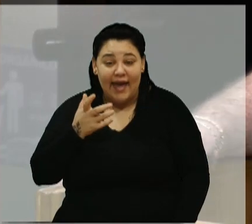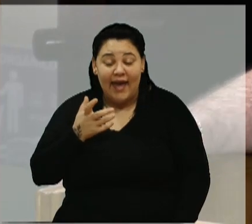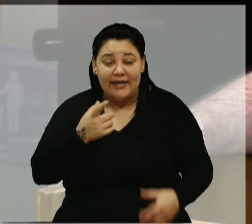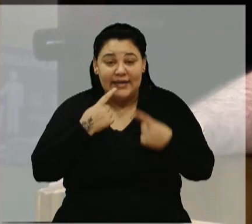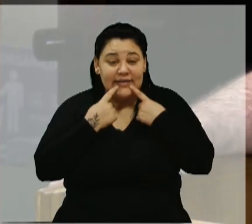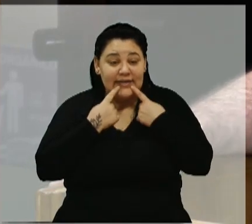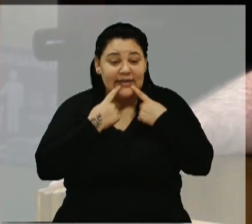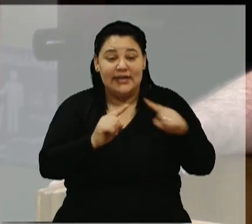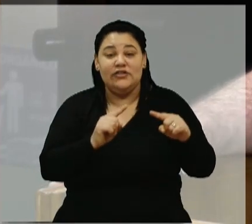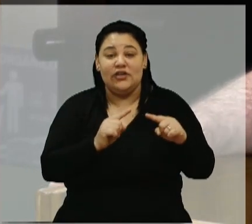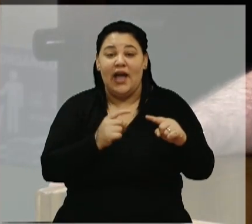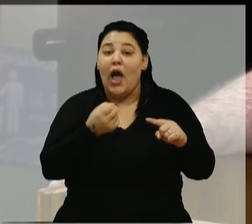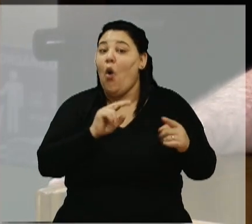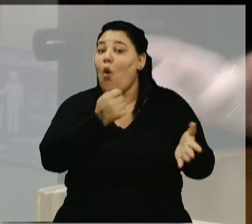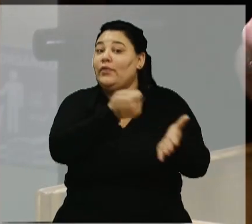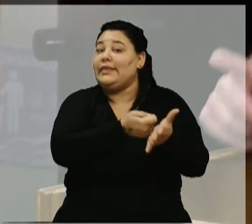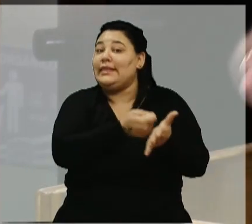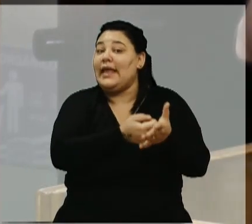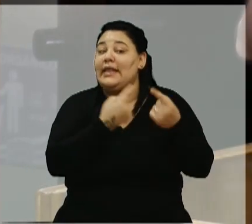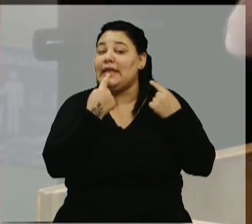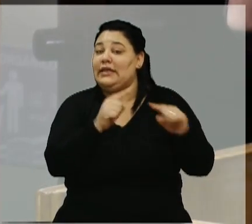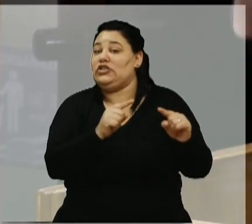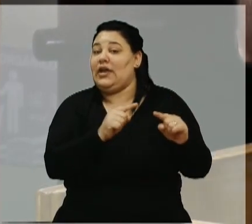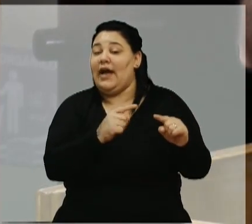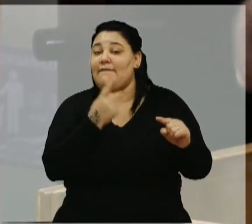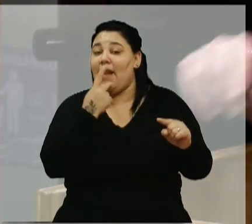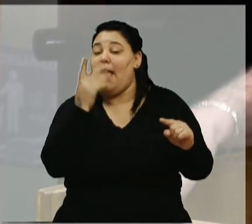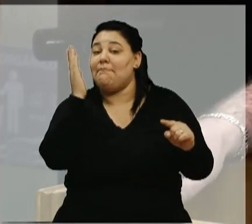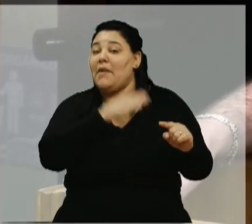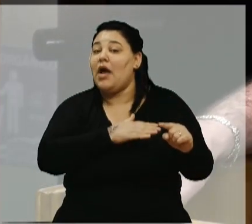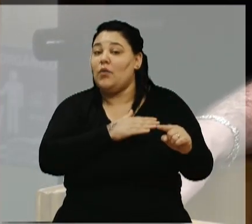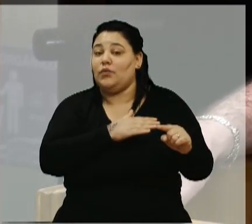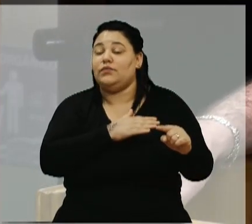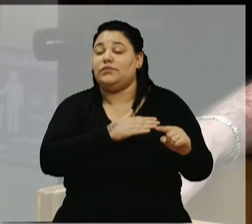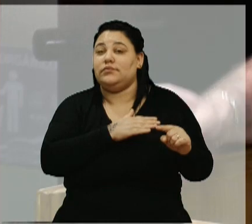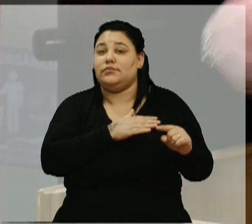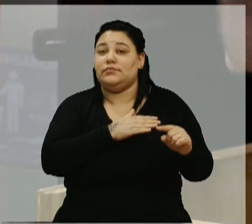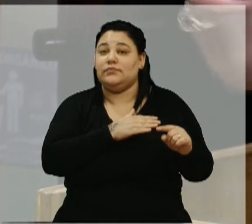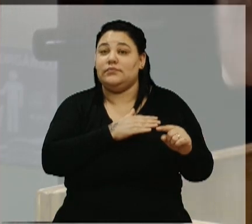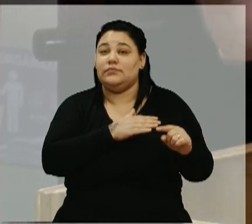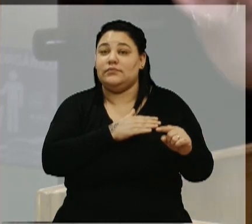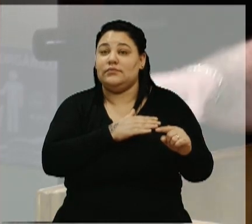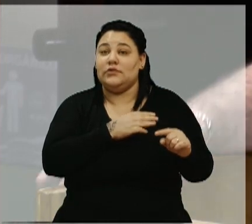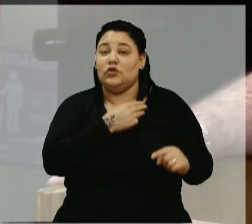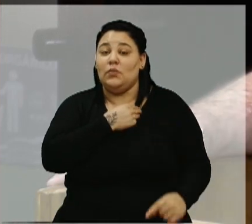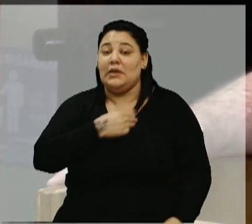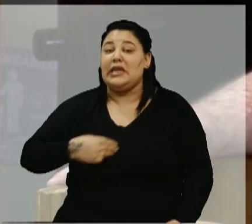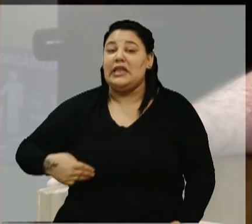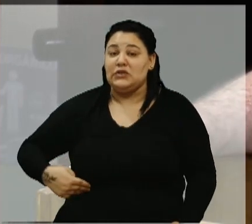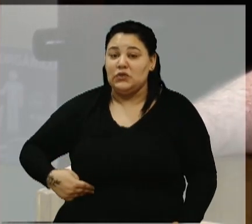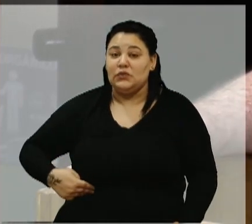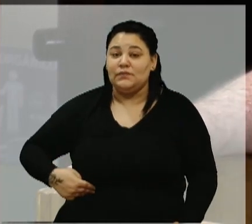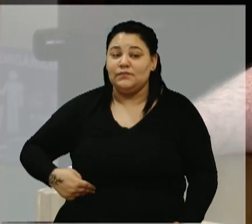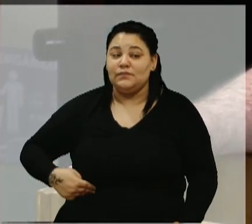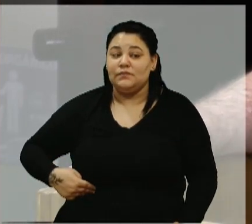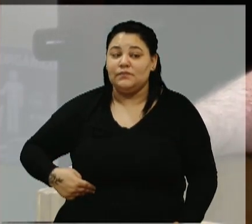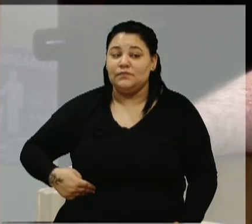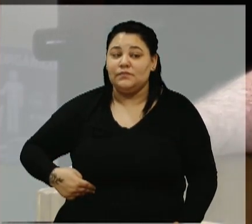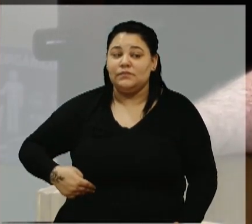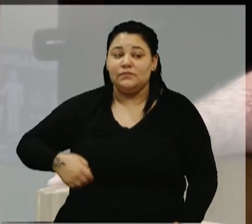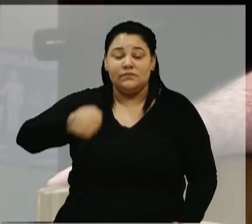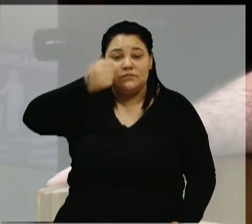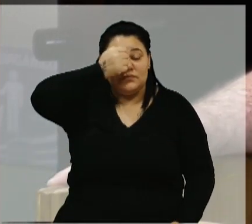criticar, quem ousa falar mal de Alexandre de Moraes,